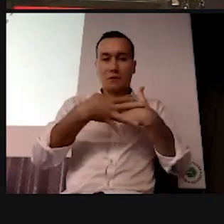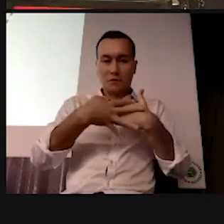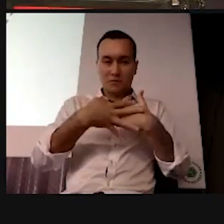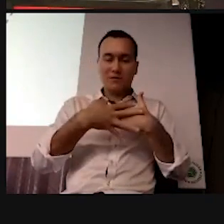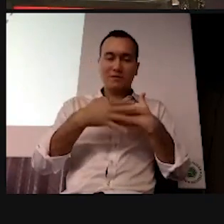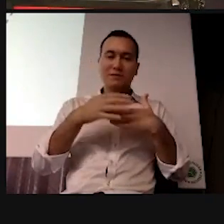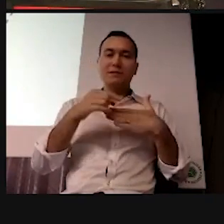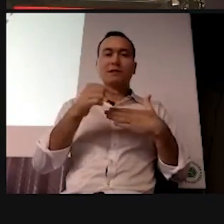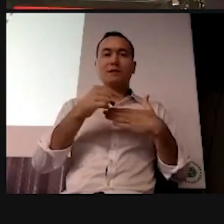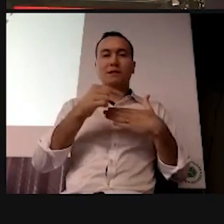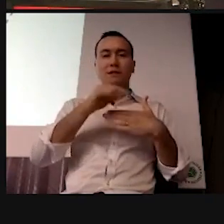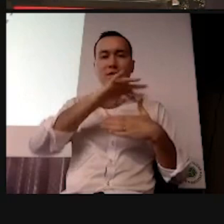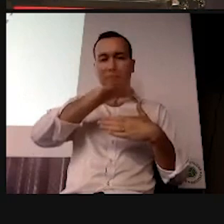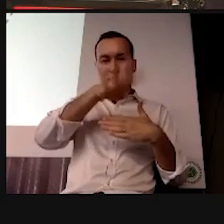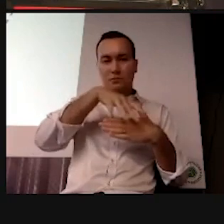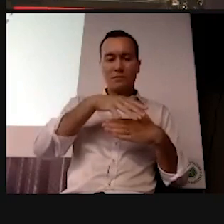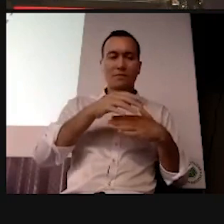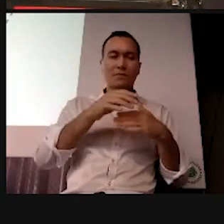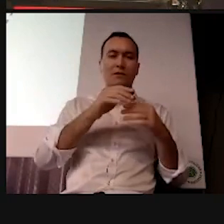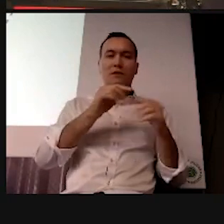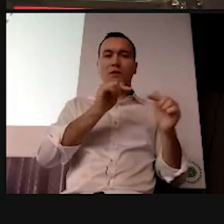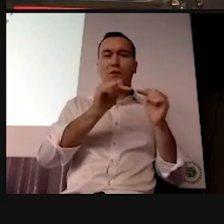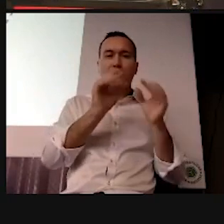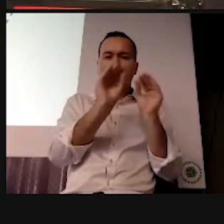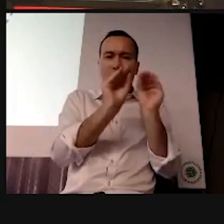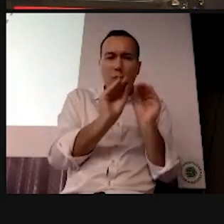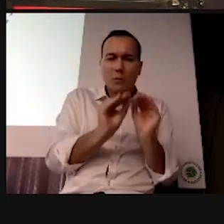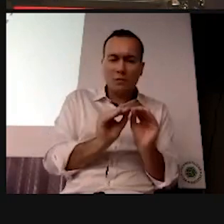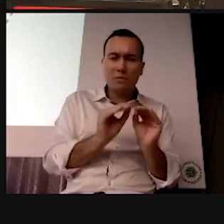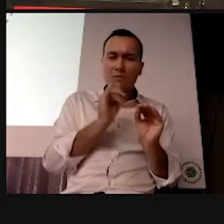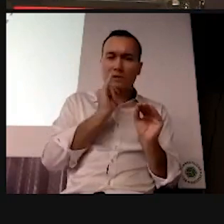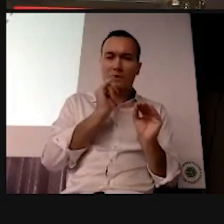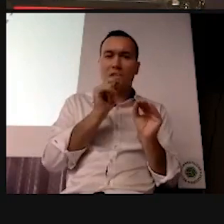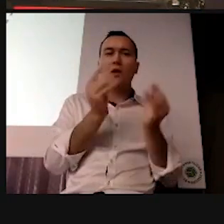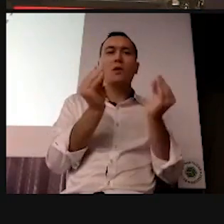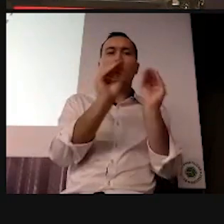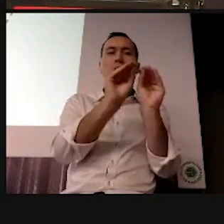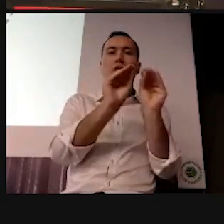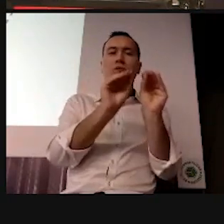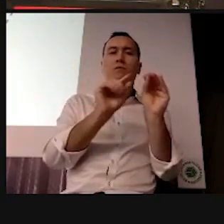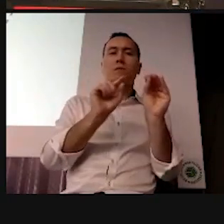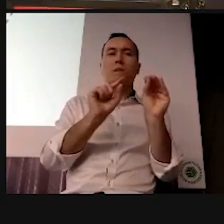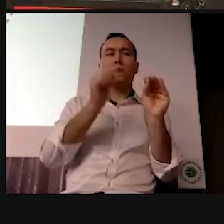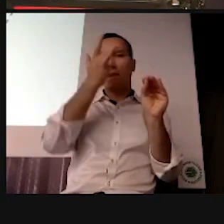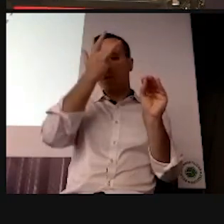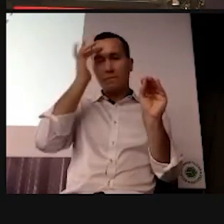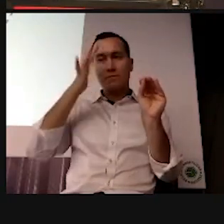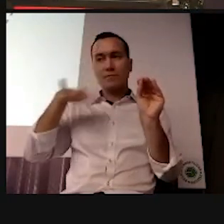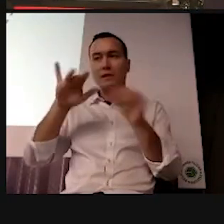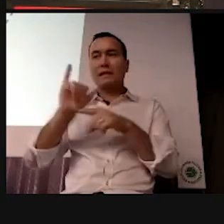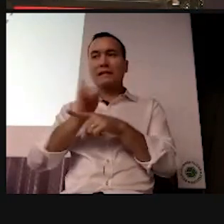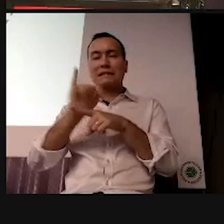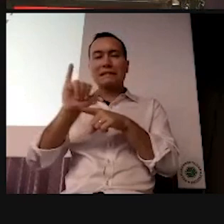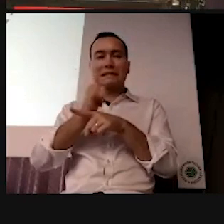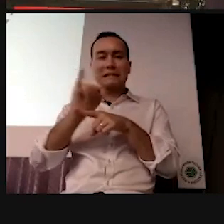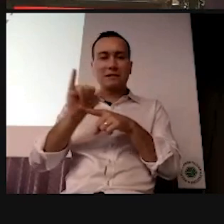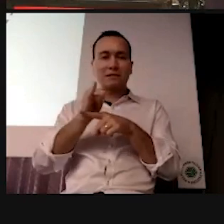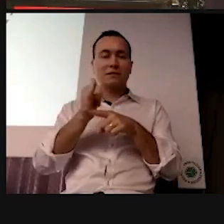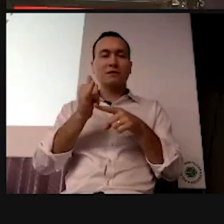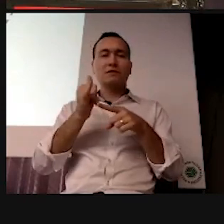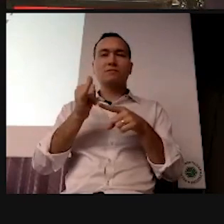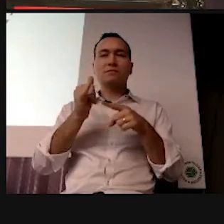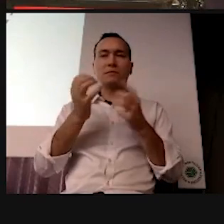atração e captação, precisa fazer para ser de fato estratégico. Então, precisa trabalhar a marca empregadora, precisa trabalhar